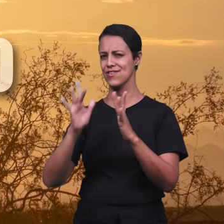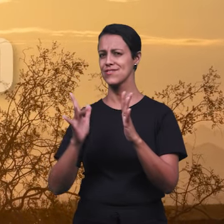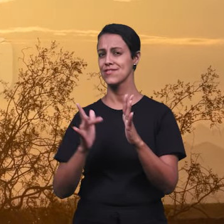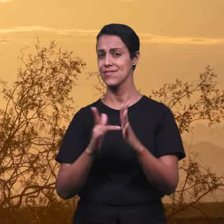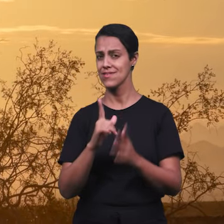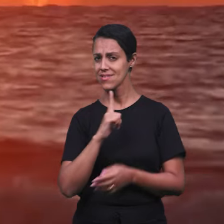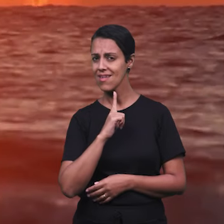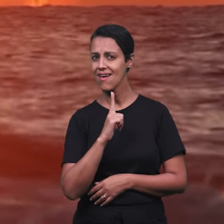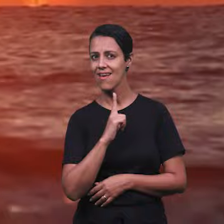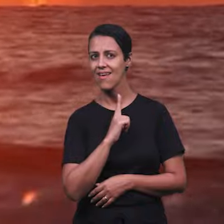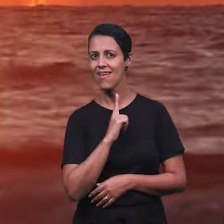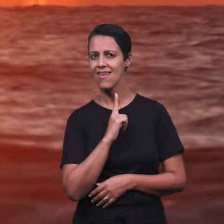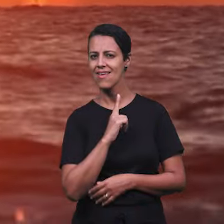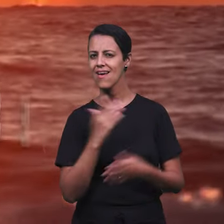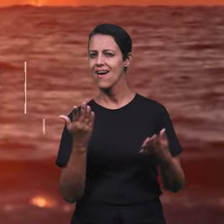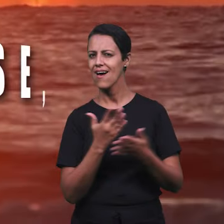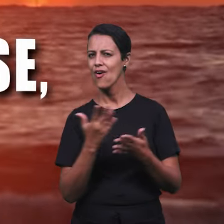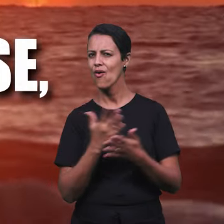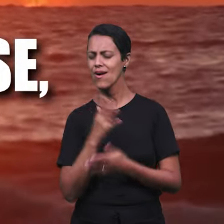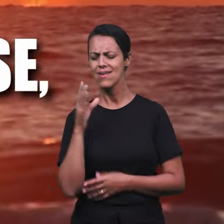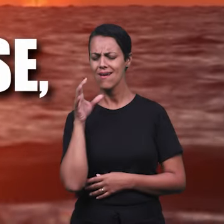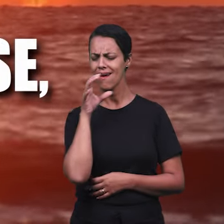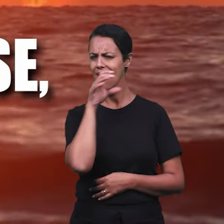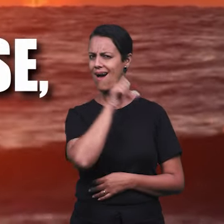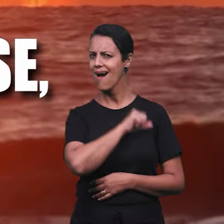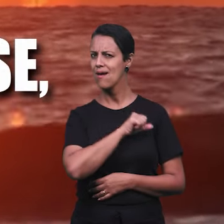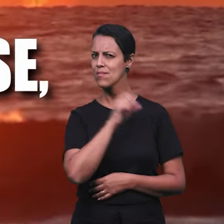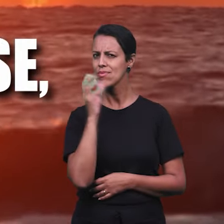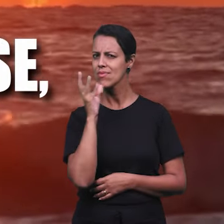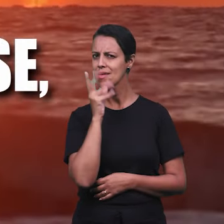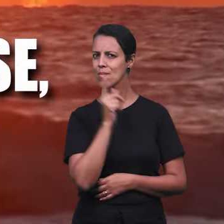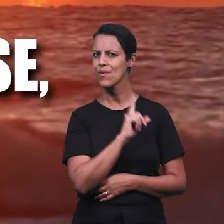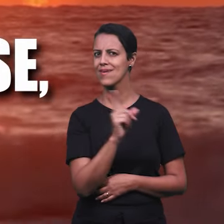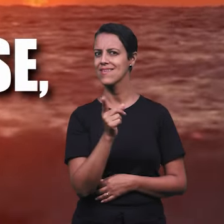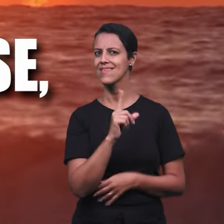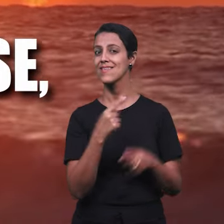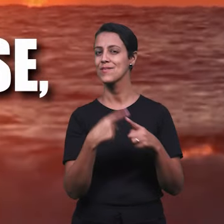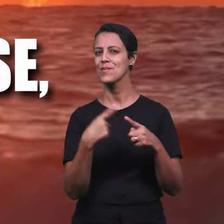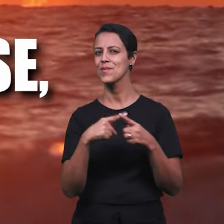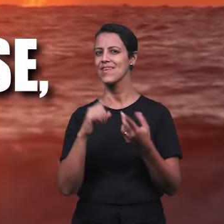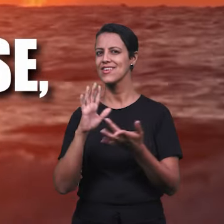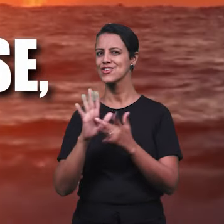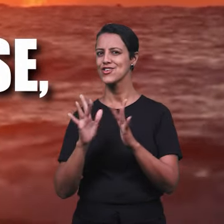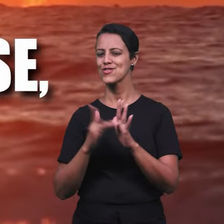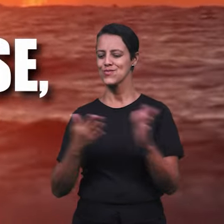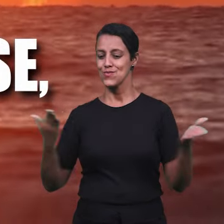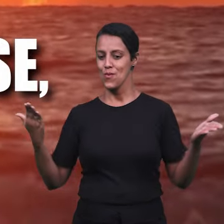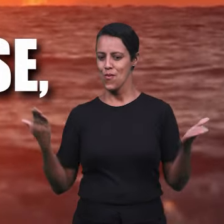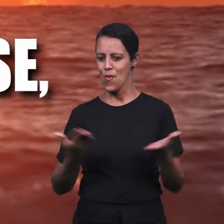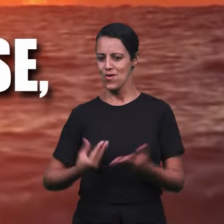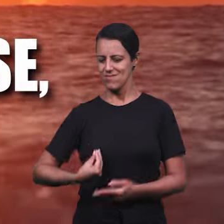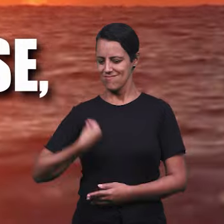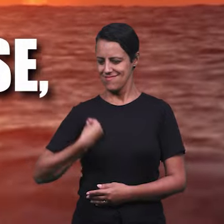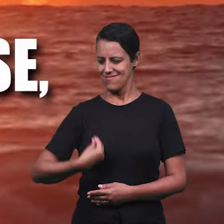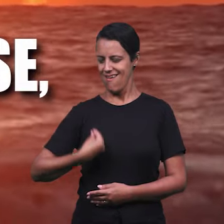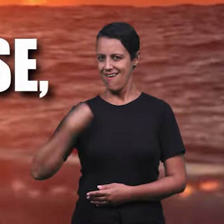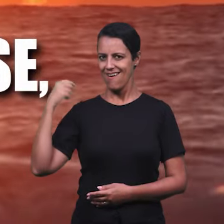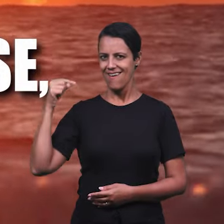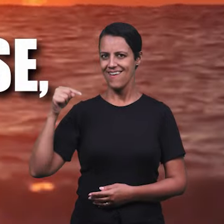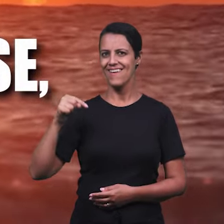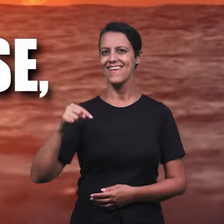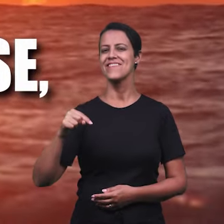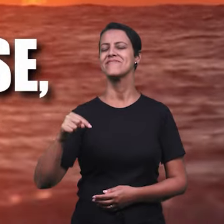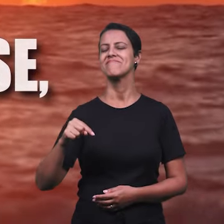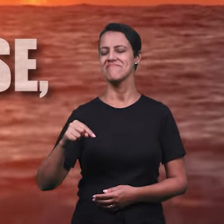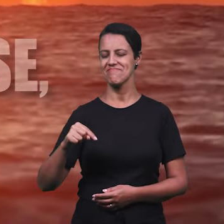encontrar venha sem mais demorasse Cristo vai hoje